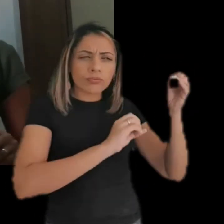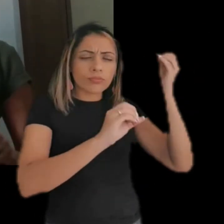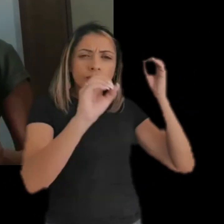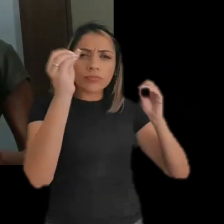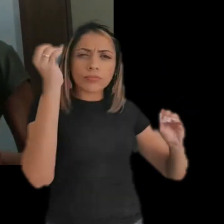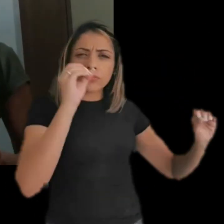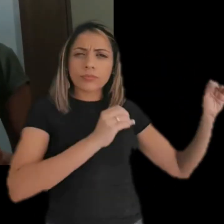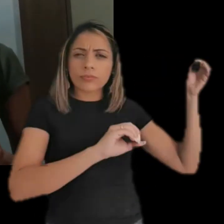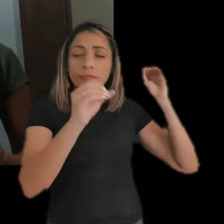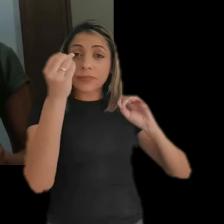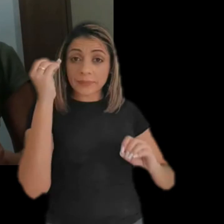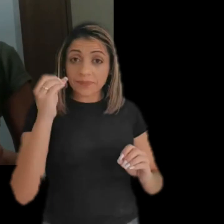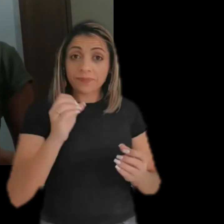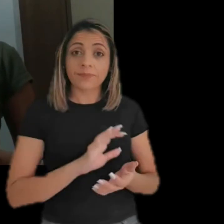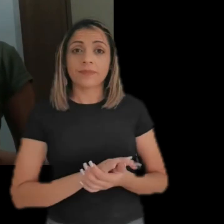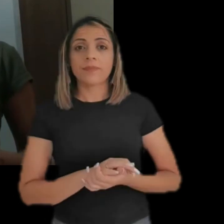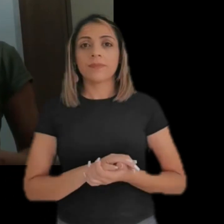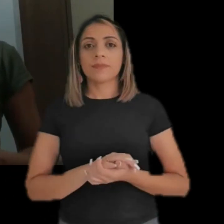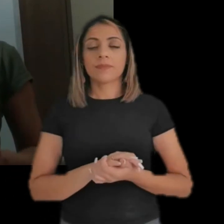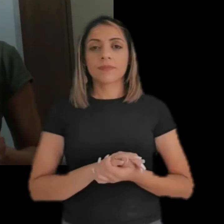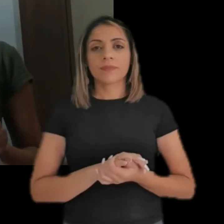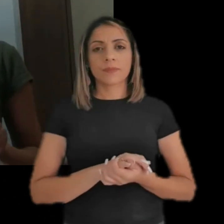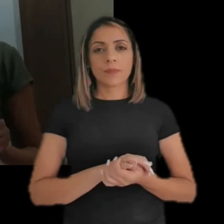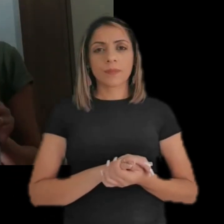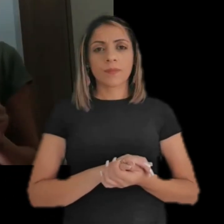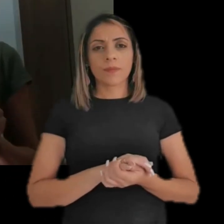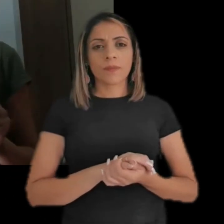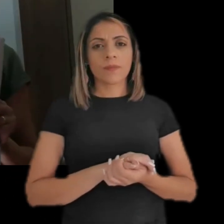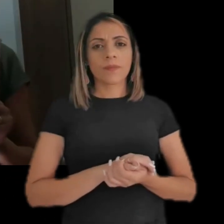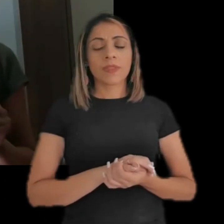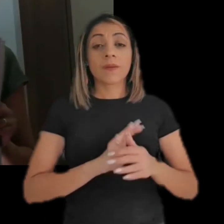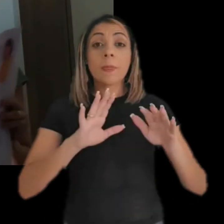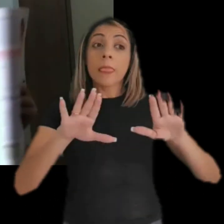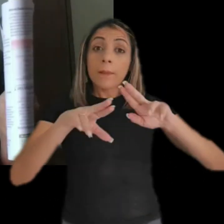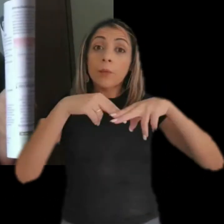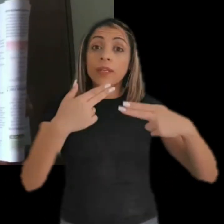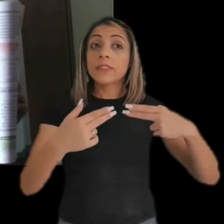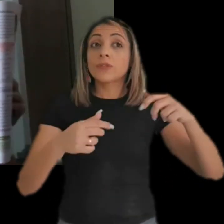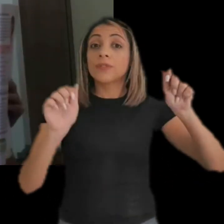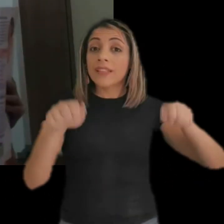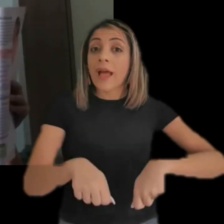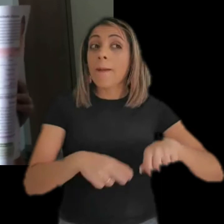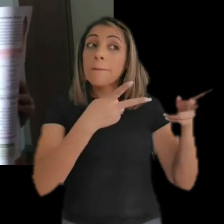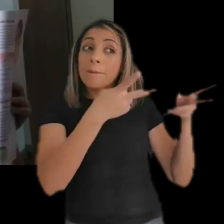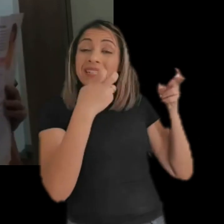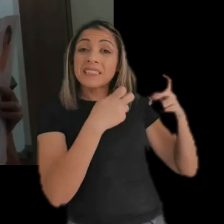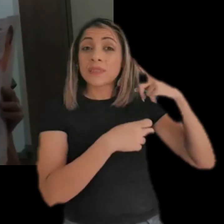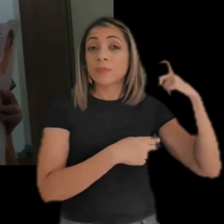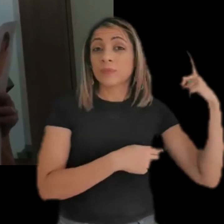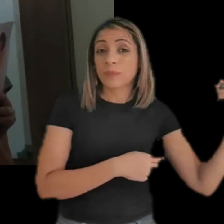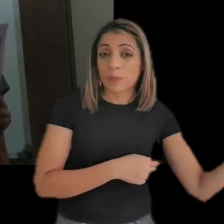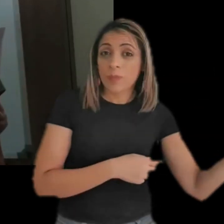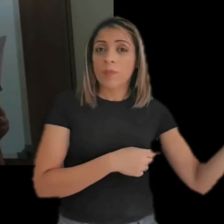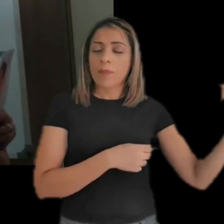vai caindo os dominós todos. Então, assim é o som. Quando eu faço um ruído, isso desloca as moléculas de ar